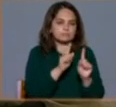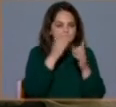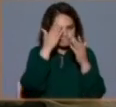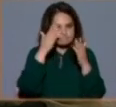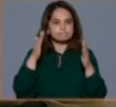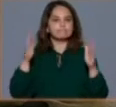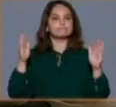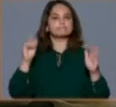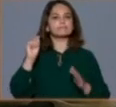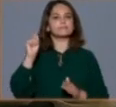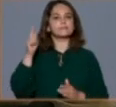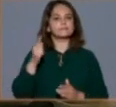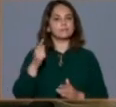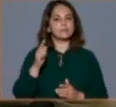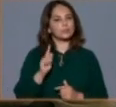Por isso,